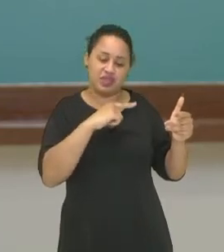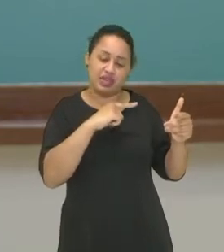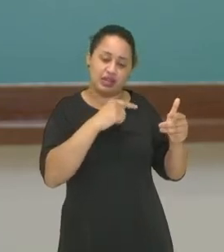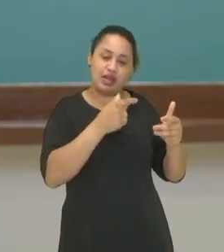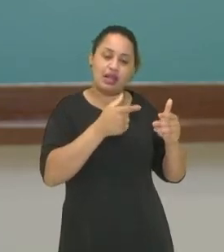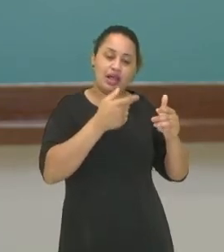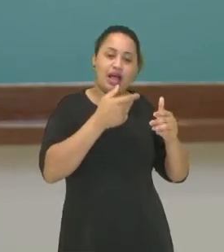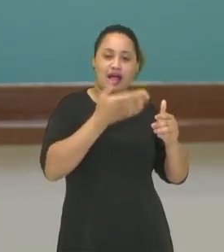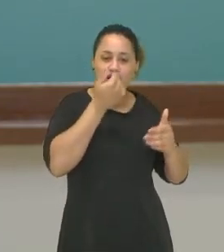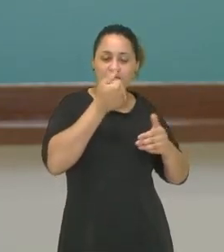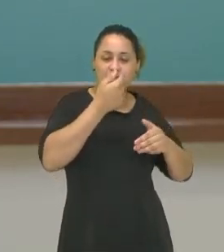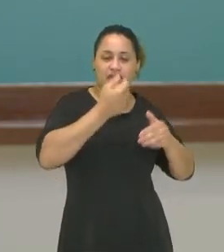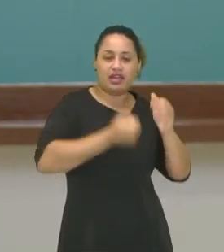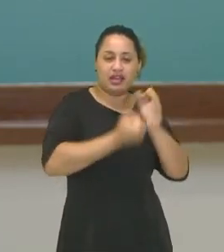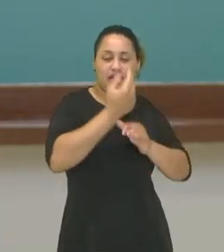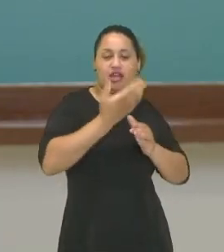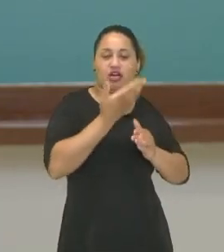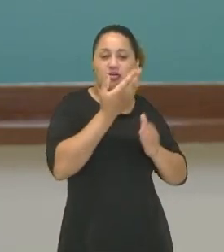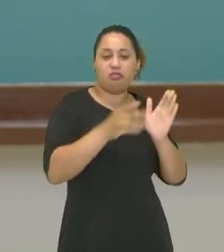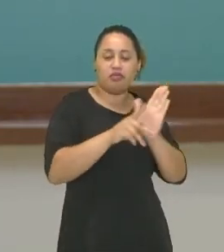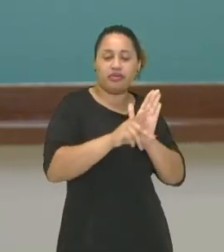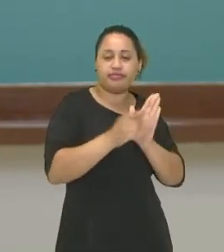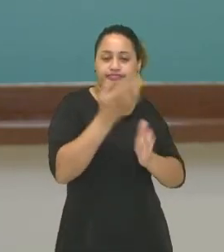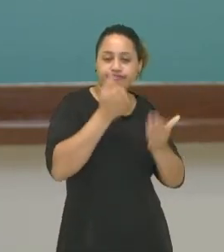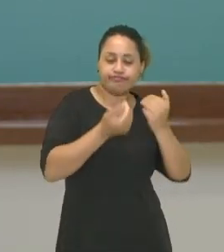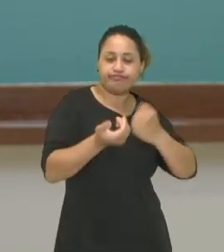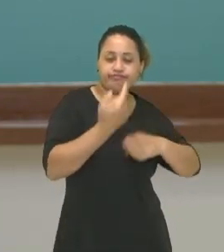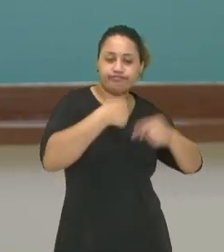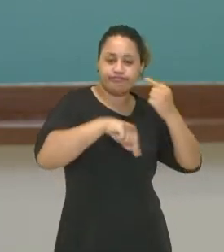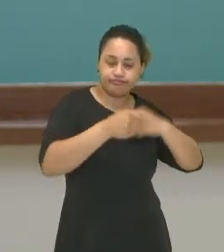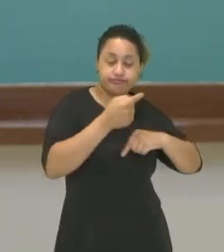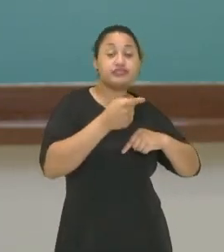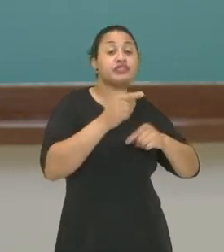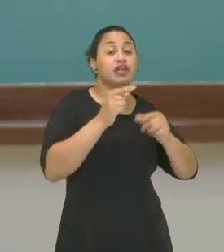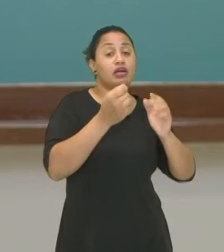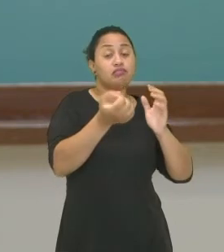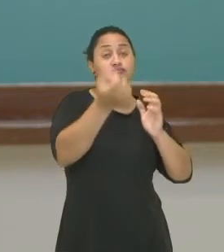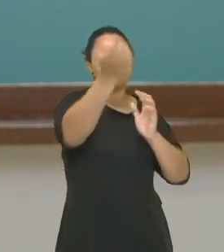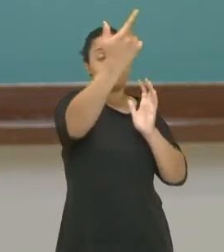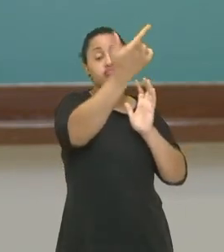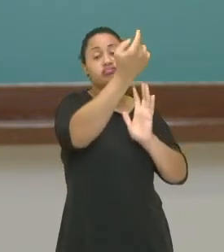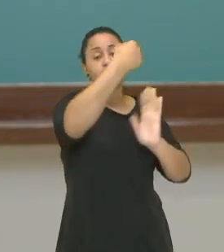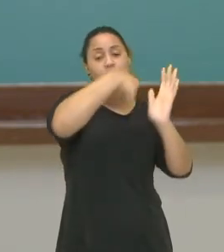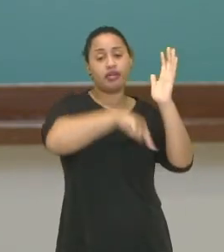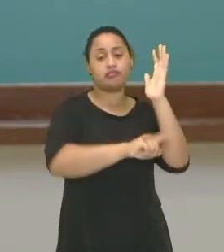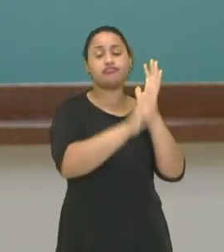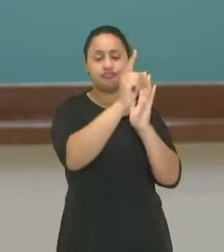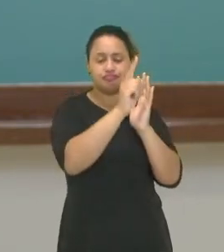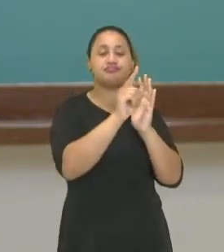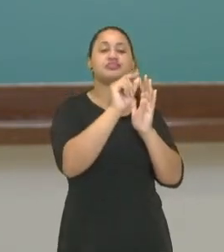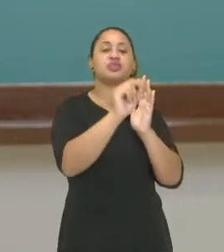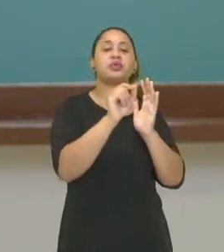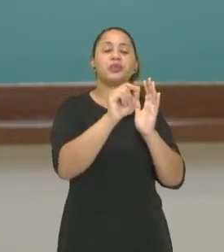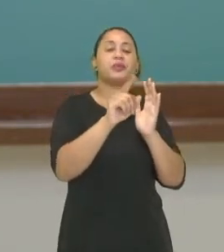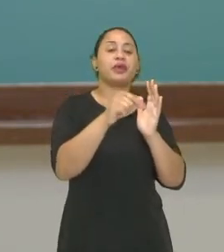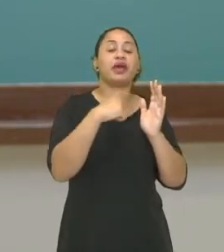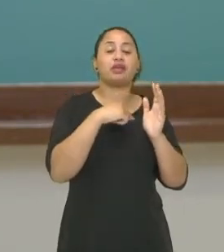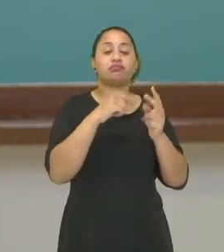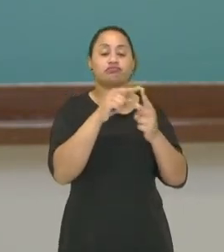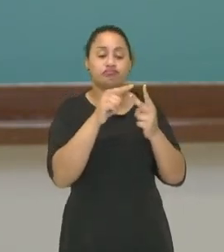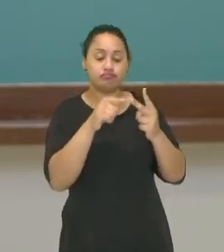modo geral, os organismos clorofilados, a fazerem fotossíntese. A fotossíntese, né, como dois